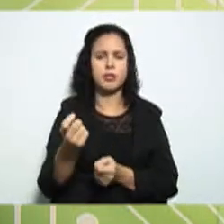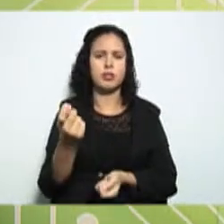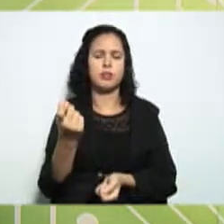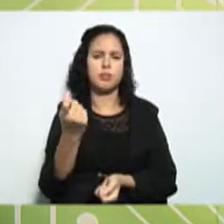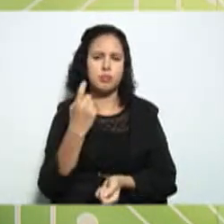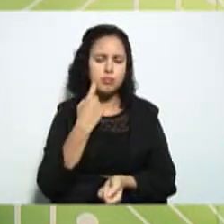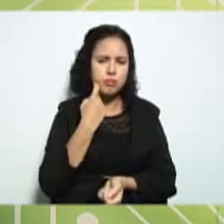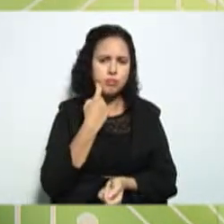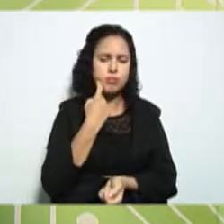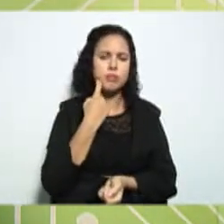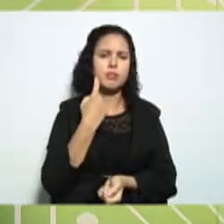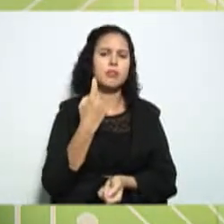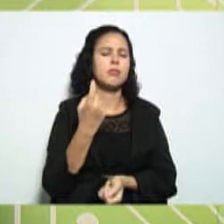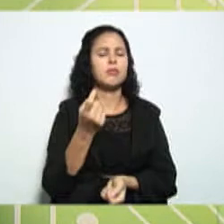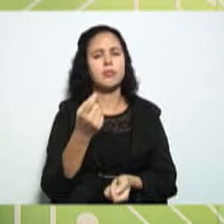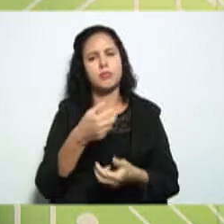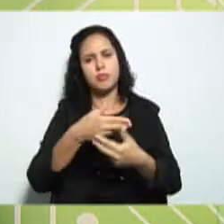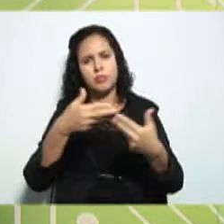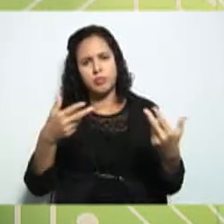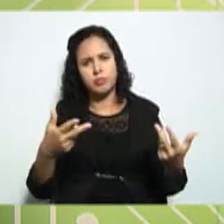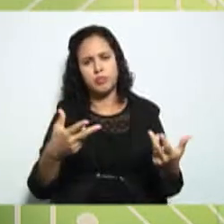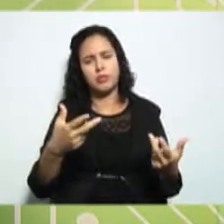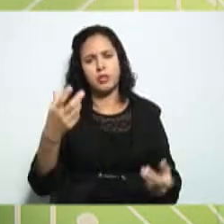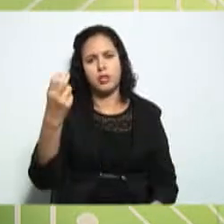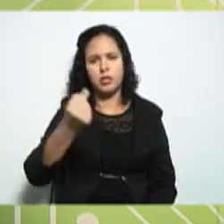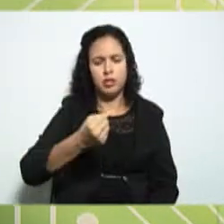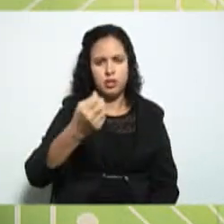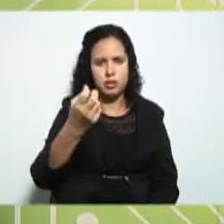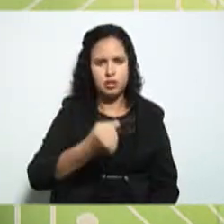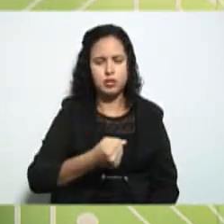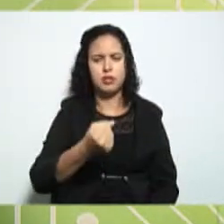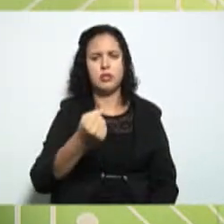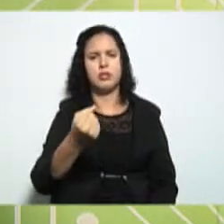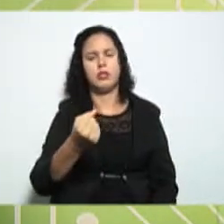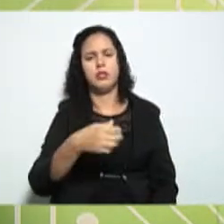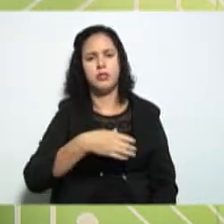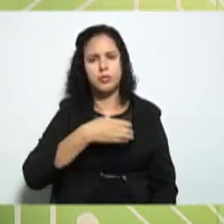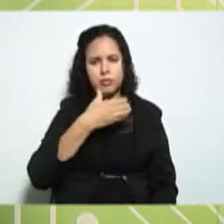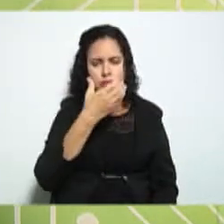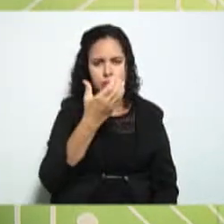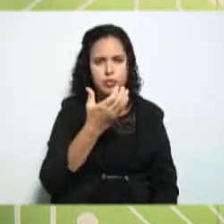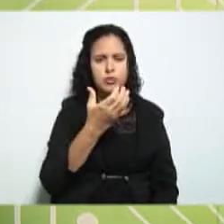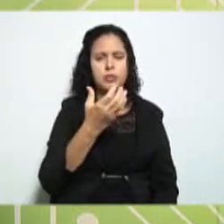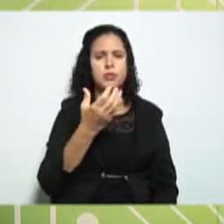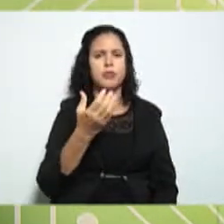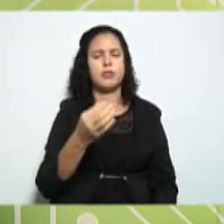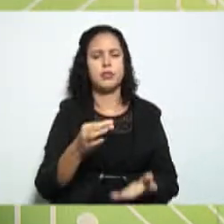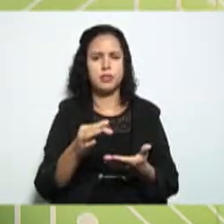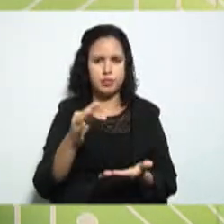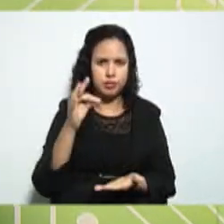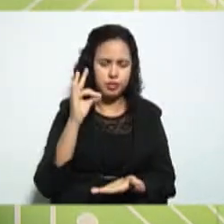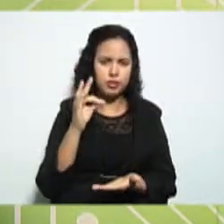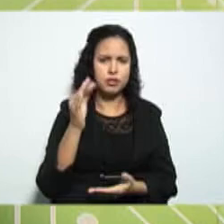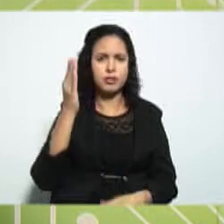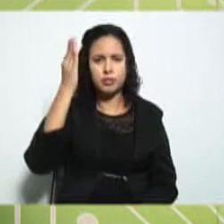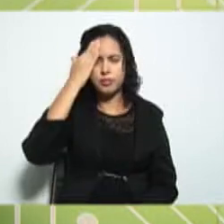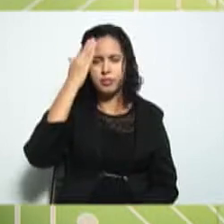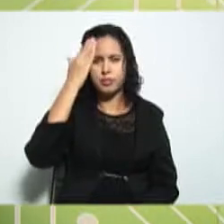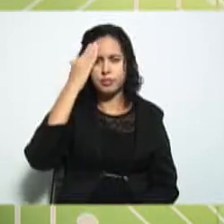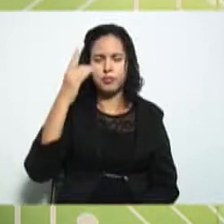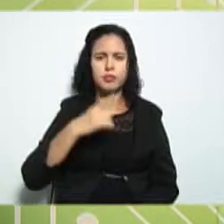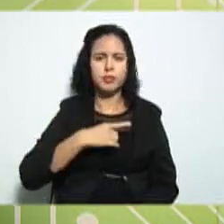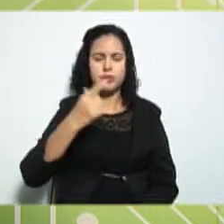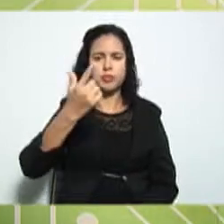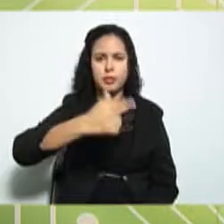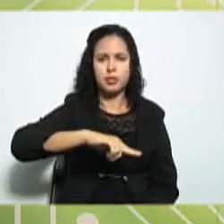agropecuárias aqui do nosso estado. Nós temos cooperativas de leite, cooperativas de cacau, cooperativas de café. E a gente sabe que existem margem para